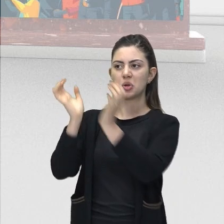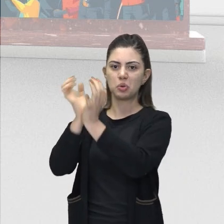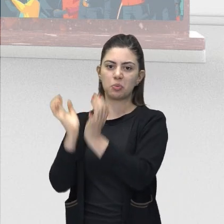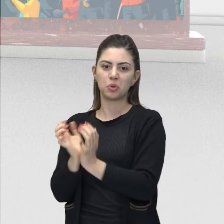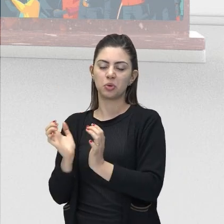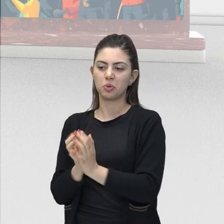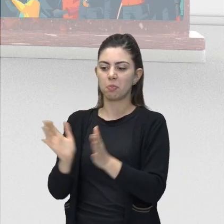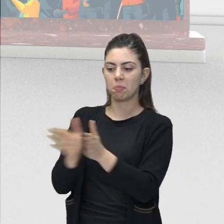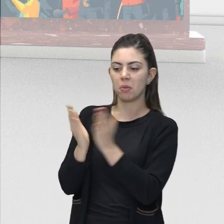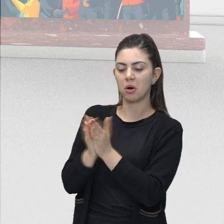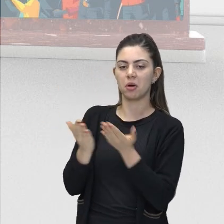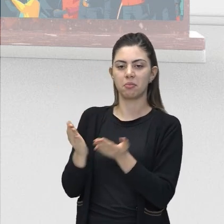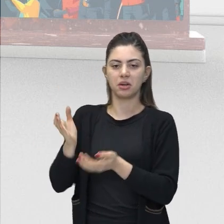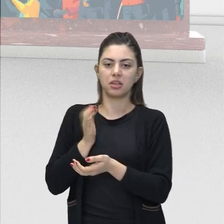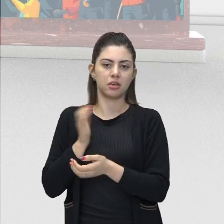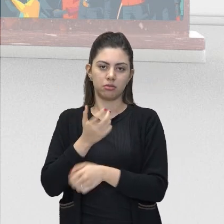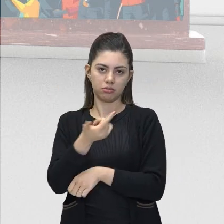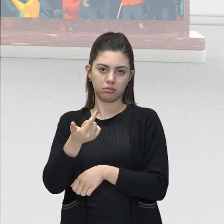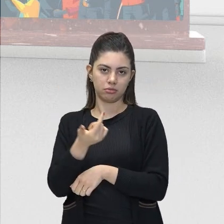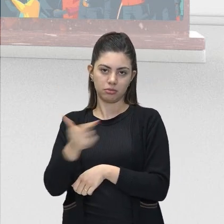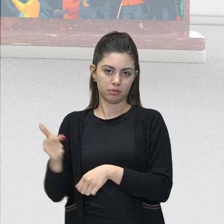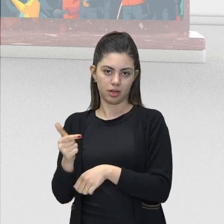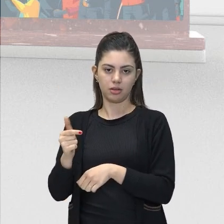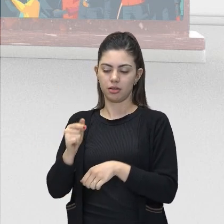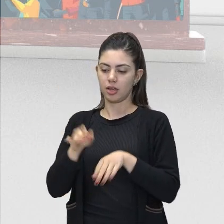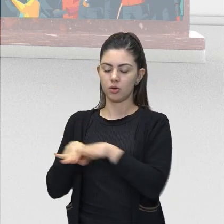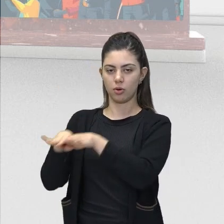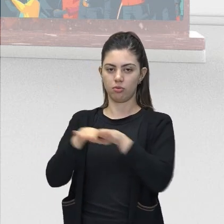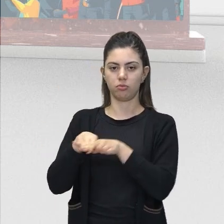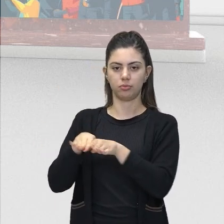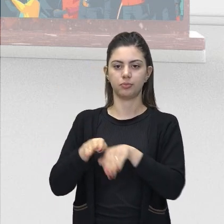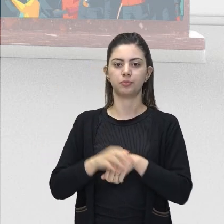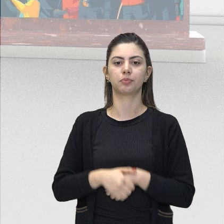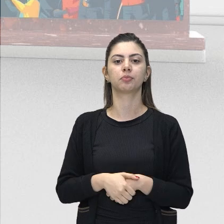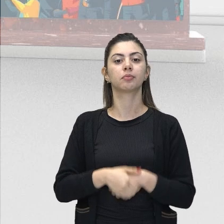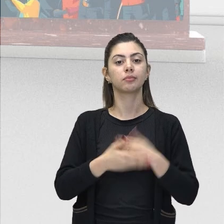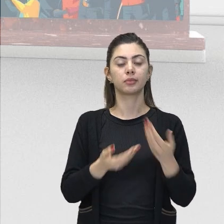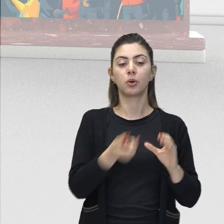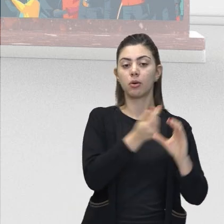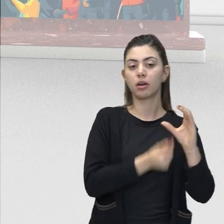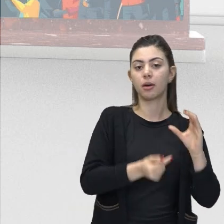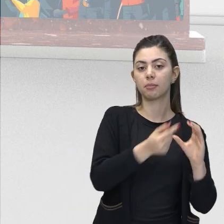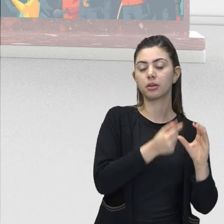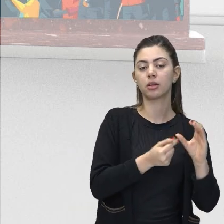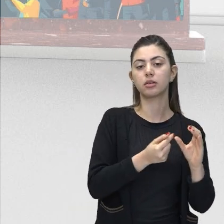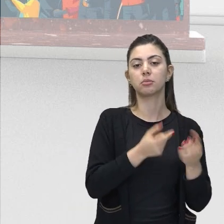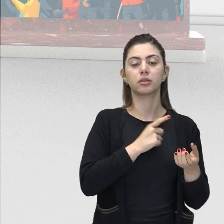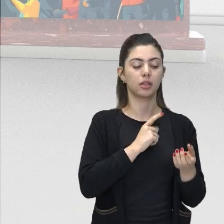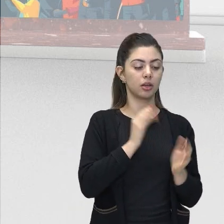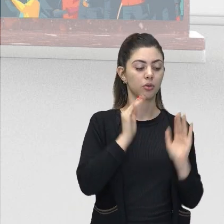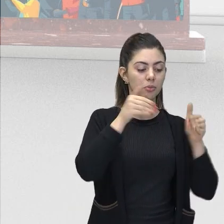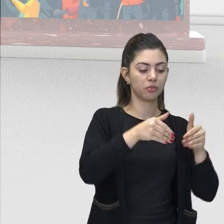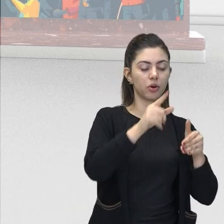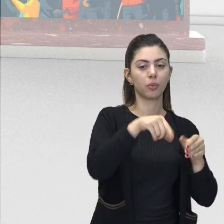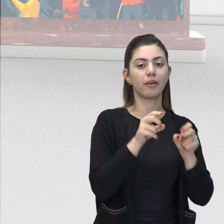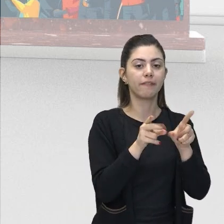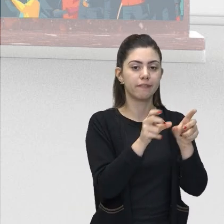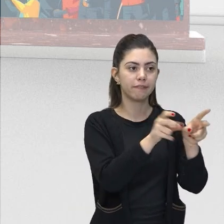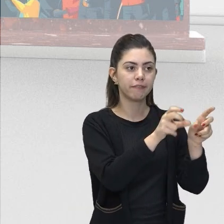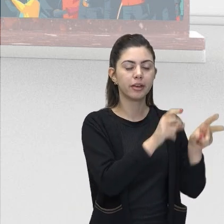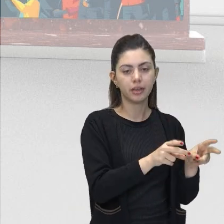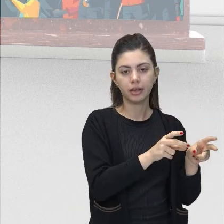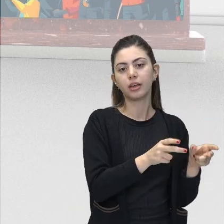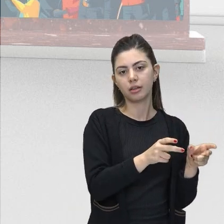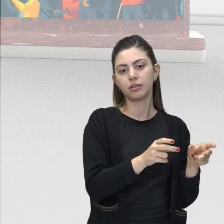entre classes sociais, certo? A gente tem no capitalismo uma economia pautada ali no mercado, tá? Pela lei